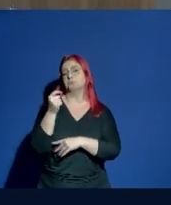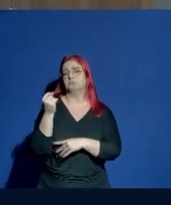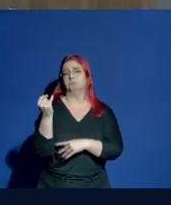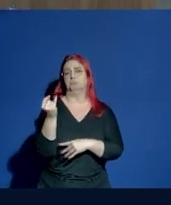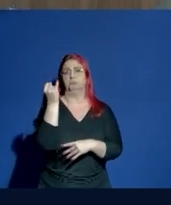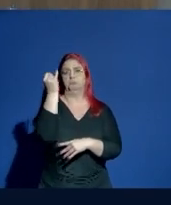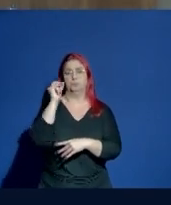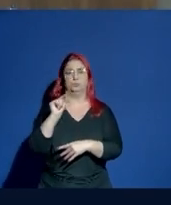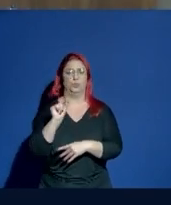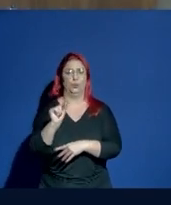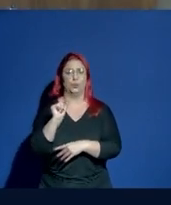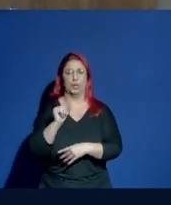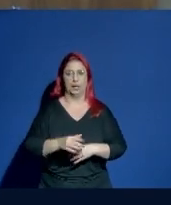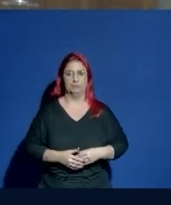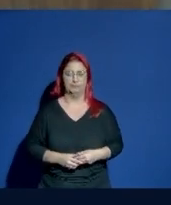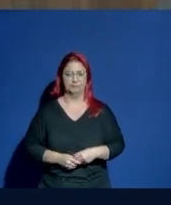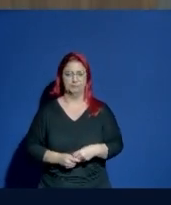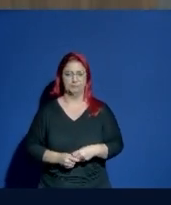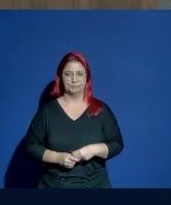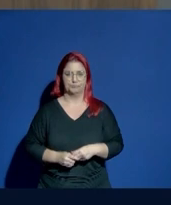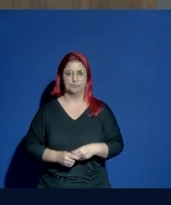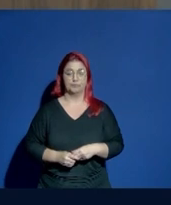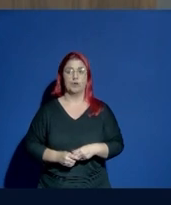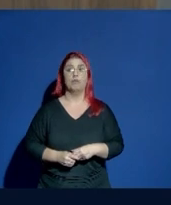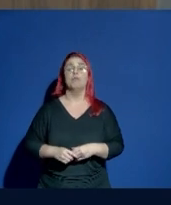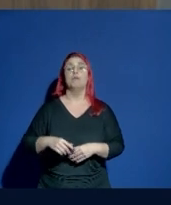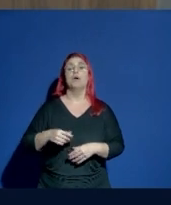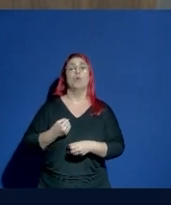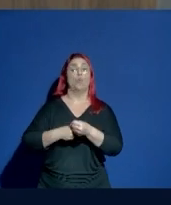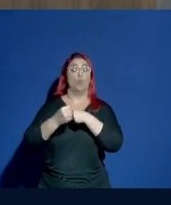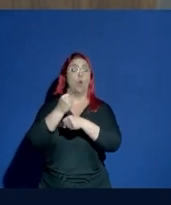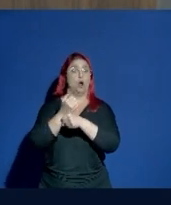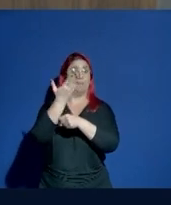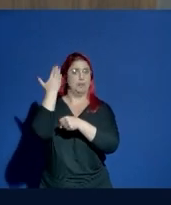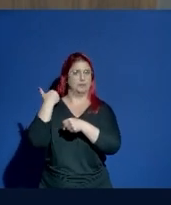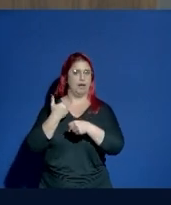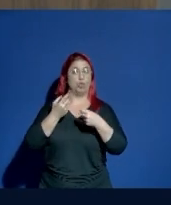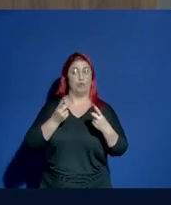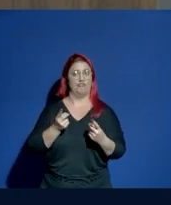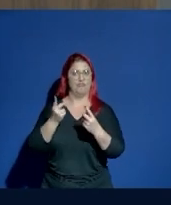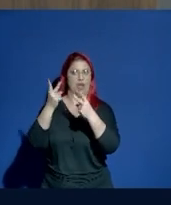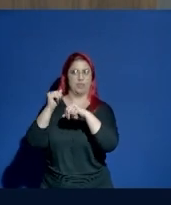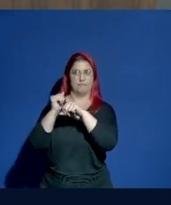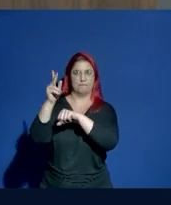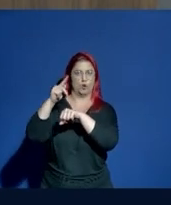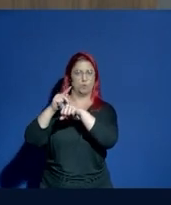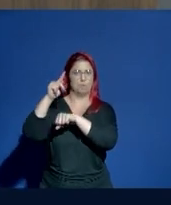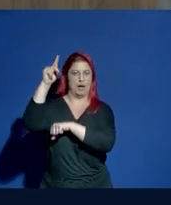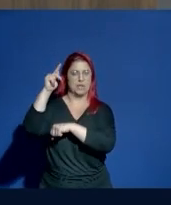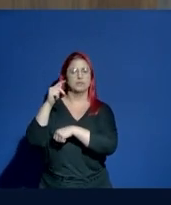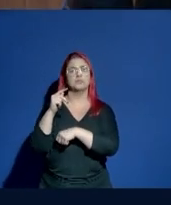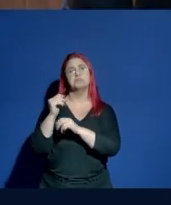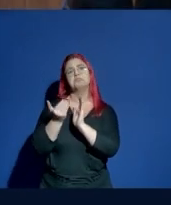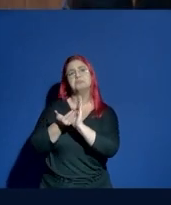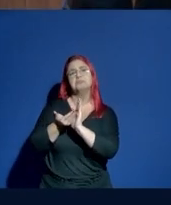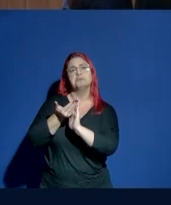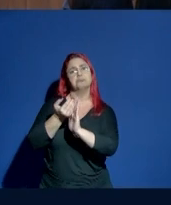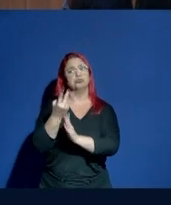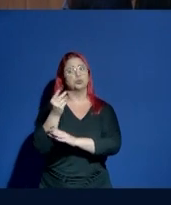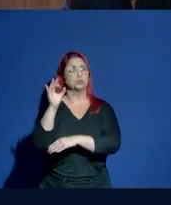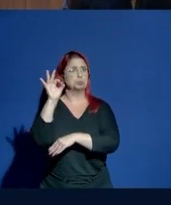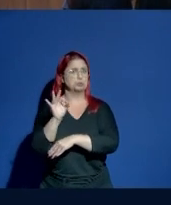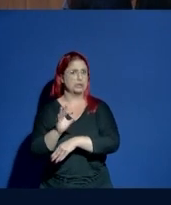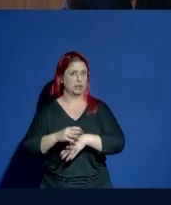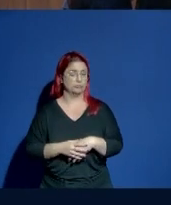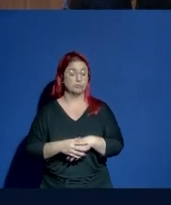relevante, a ponto de que a nossa exportação, ano passado, foi um pouco mais do que 2%,